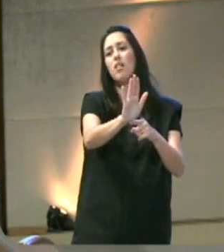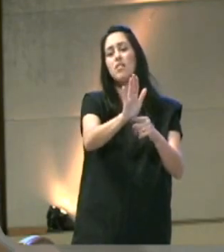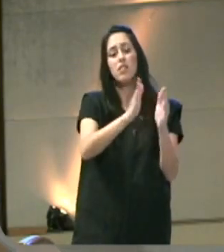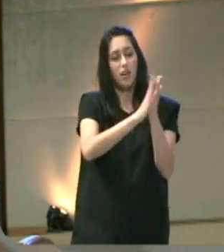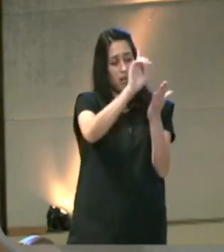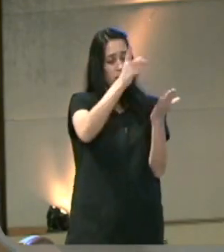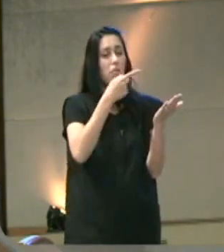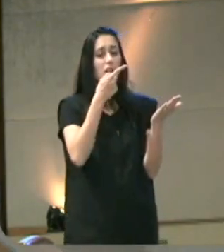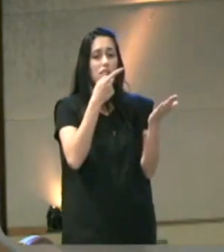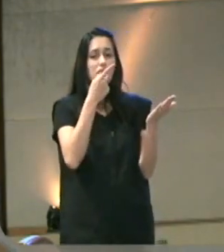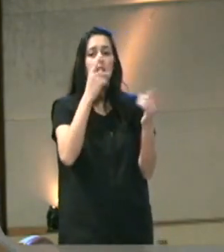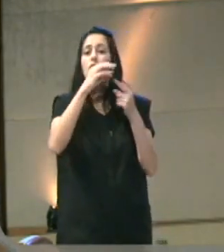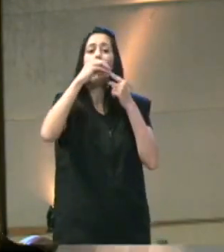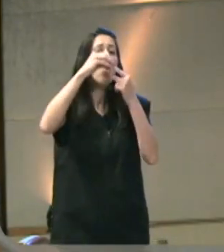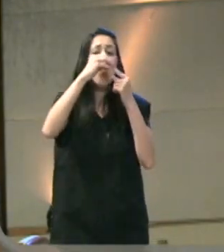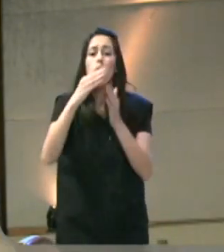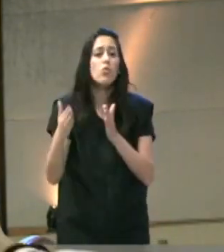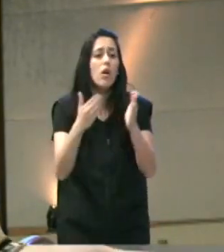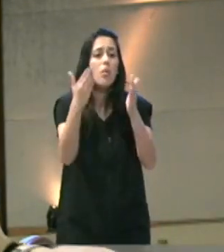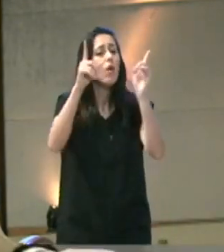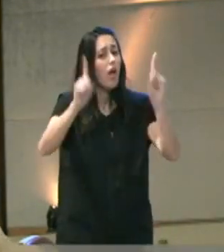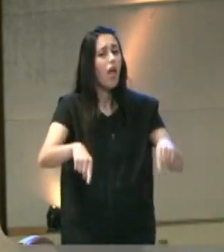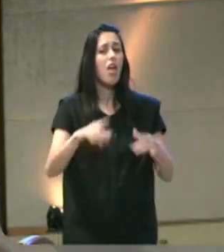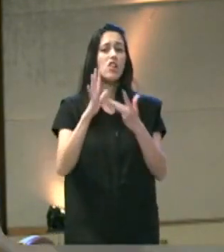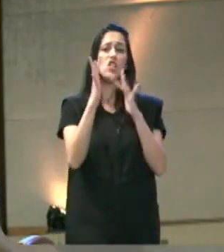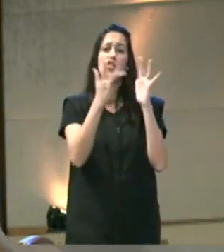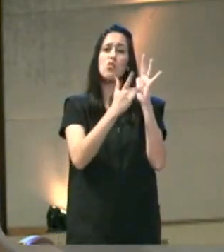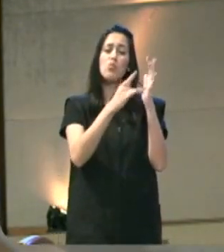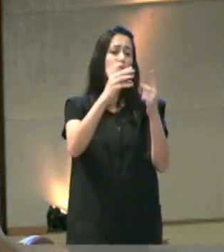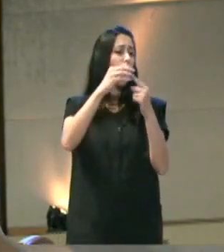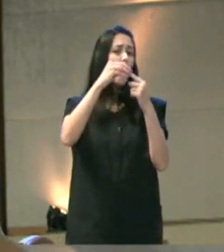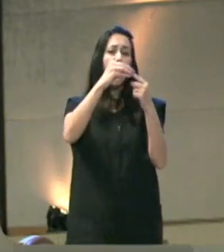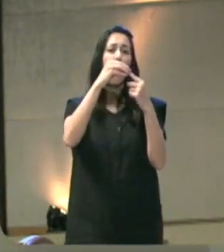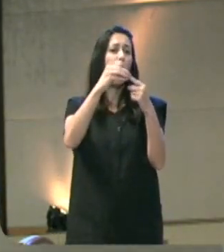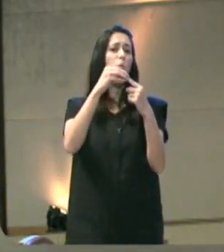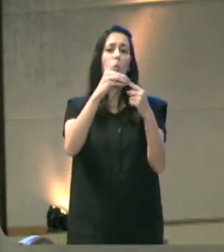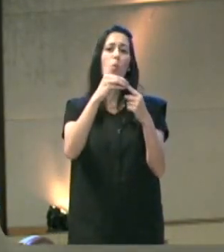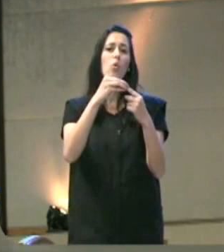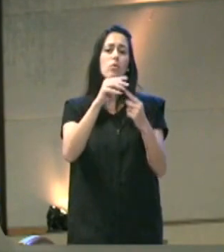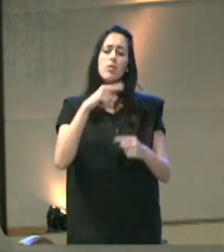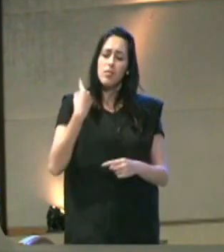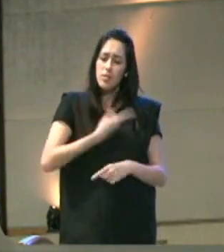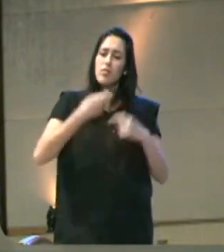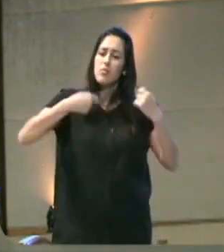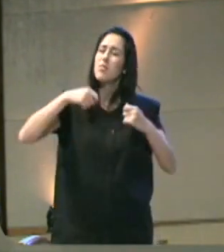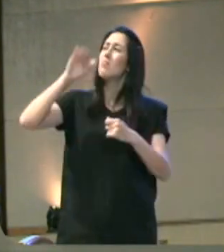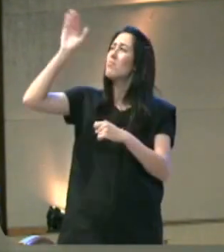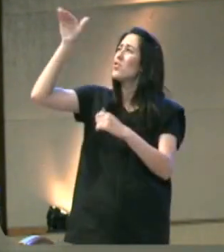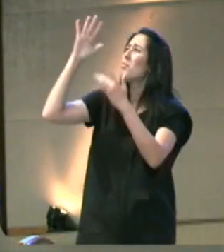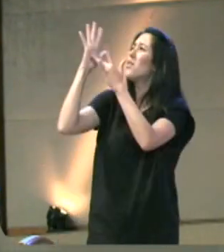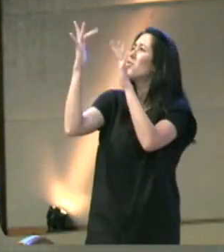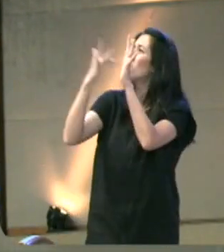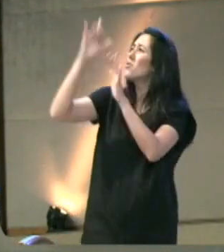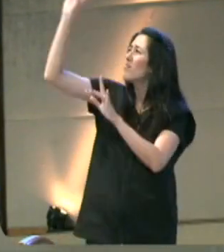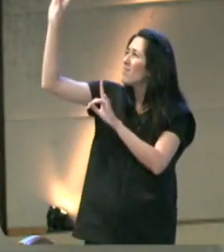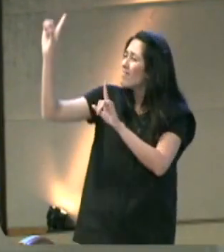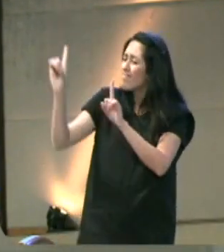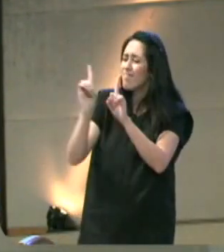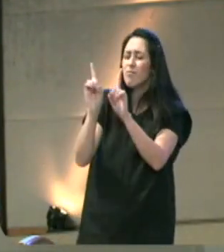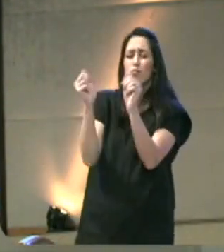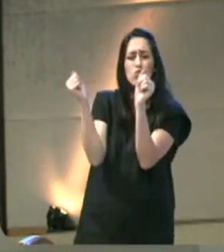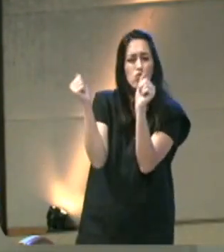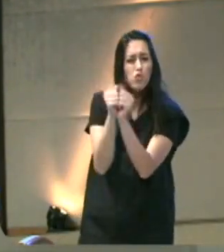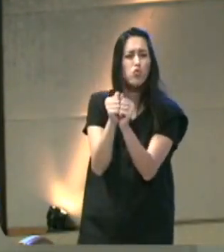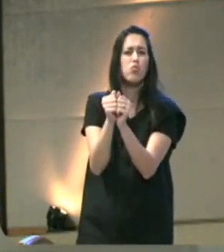ao Pai senão por Jesus. Então a gente abraça Jesus e deixa Ele guiar a gente na